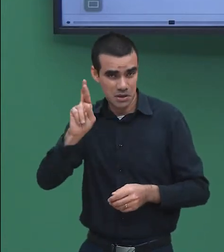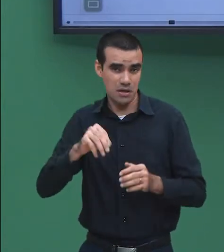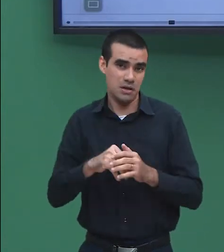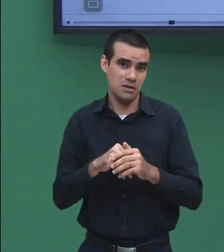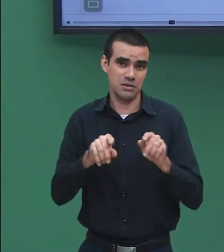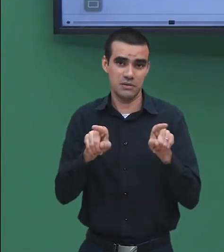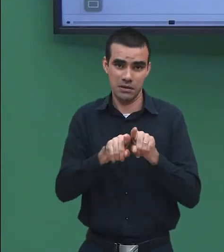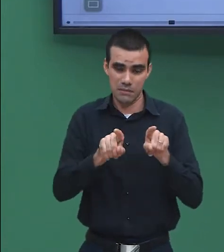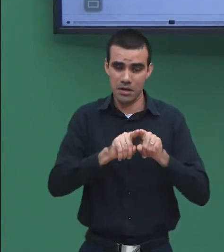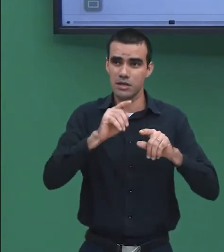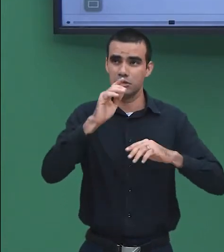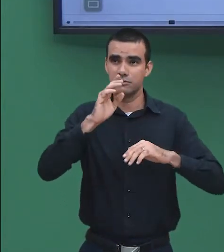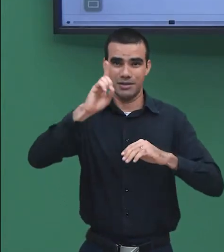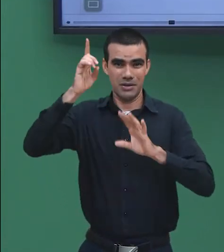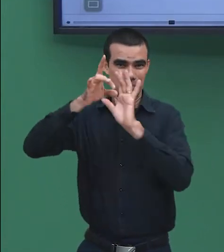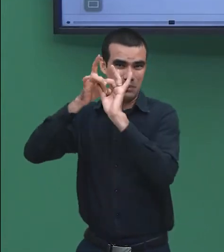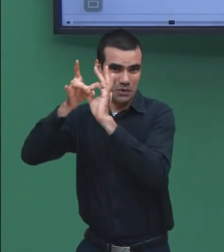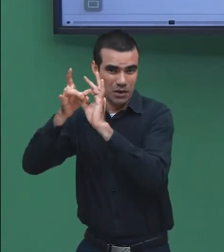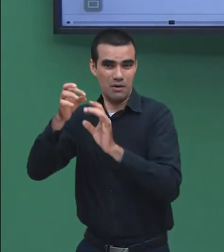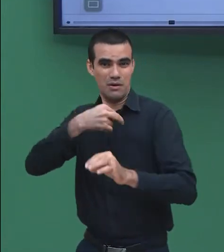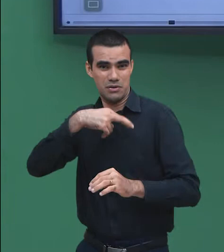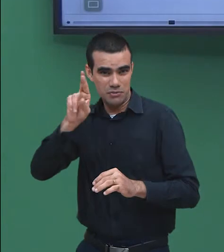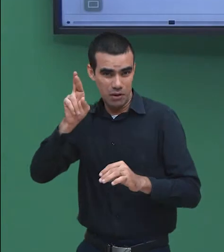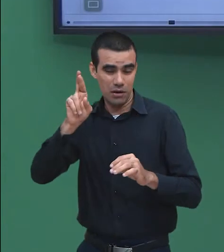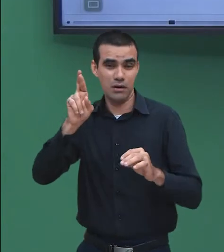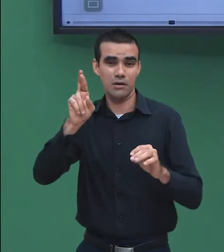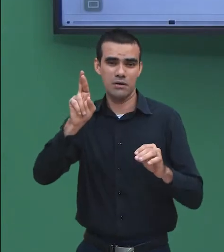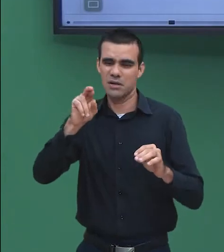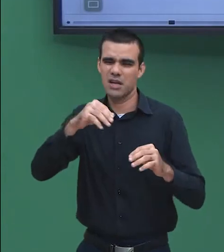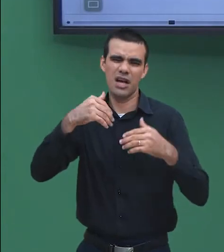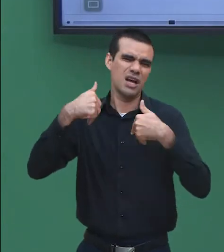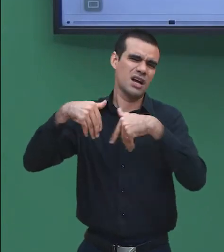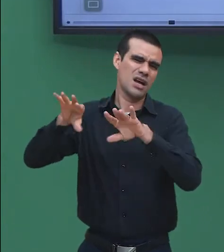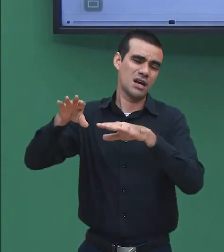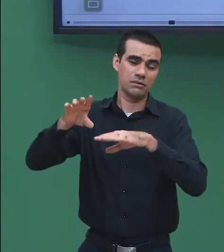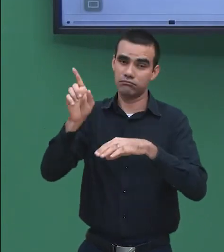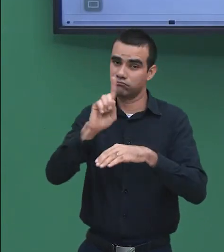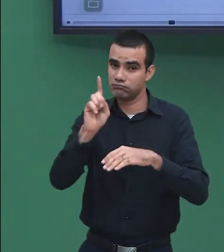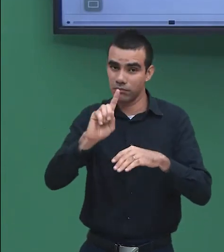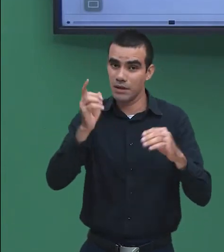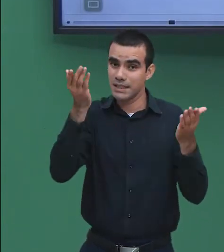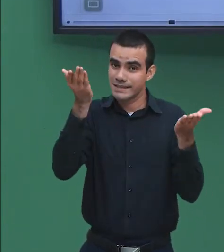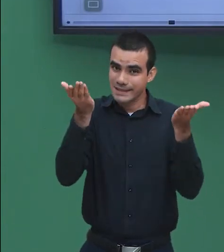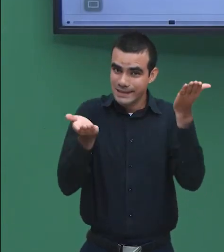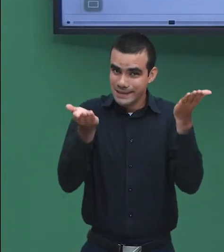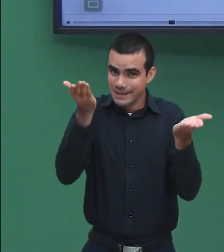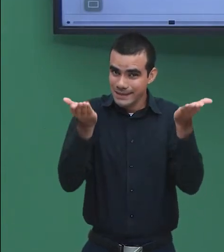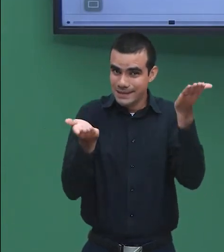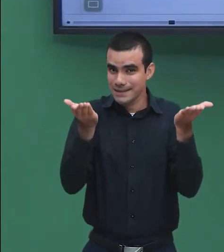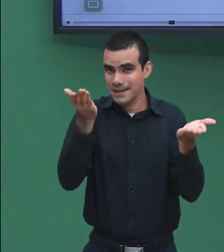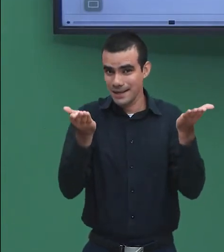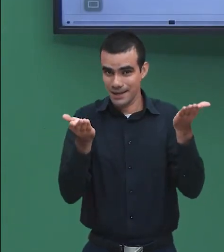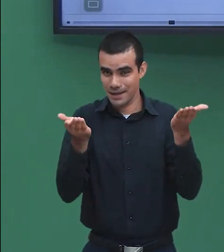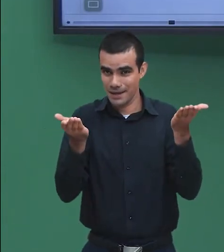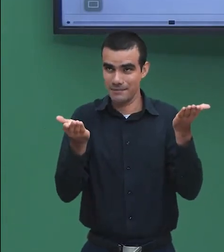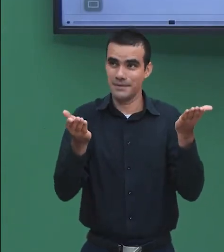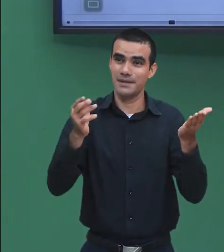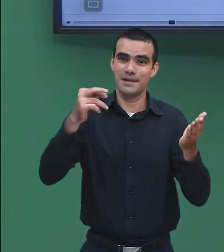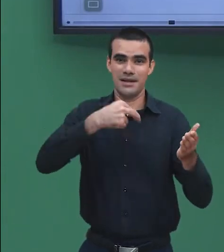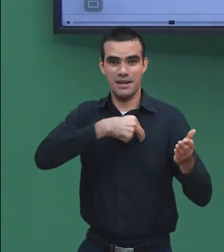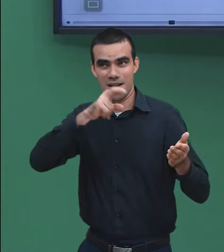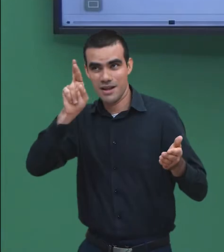a espiritualidade não devem ser ignoradas? O equilíbrio entre